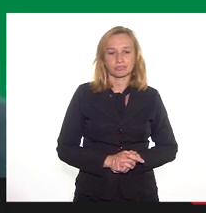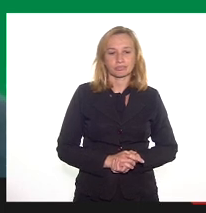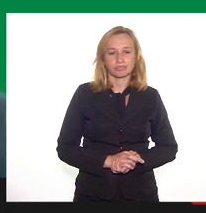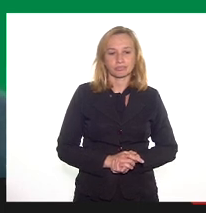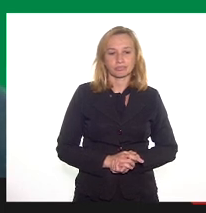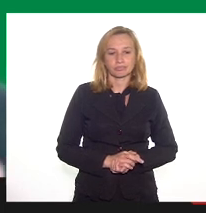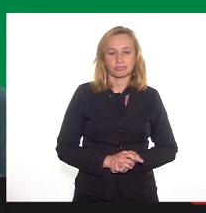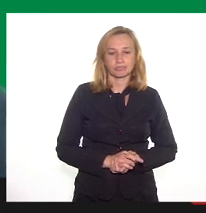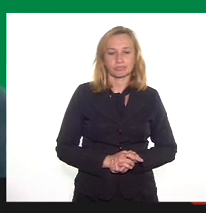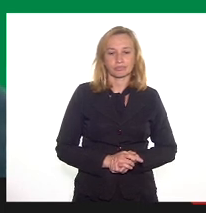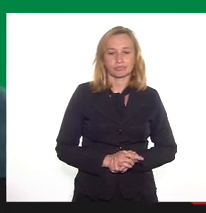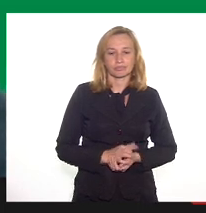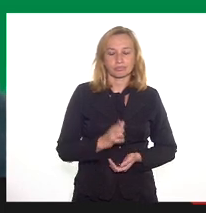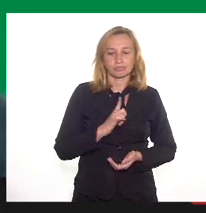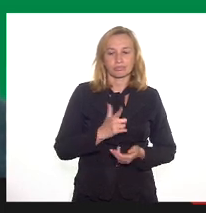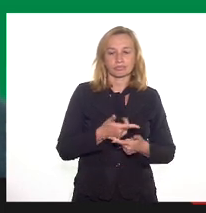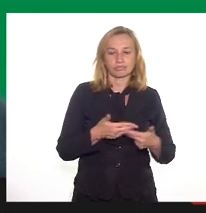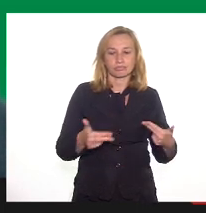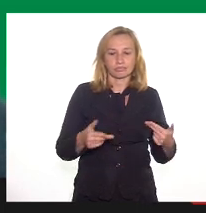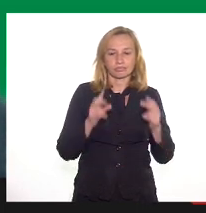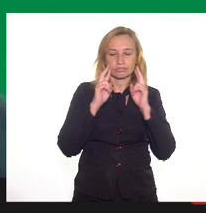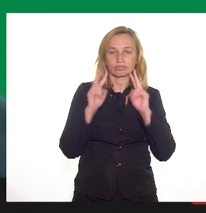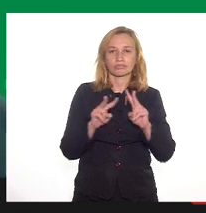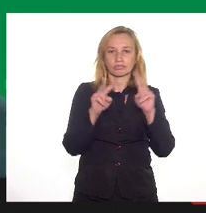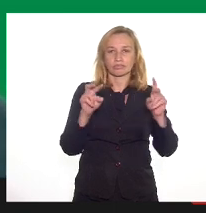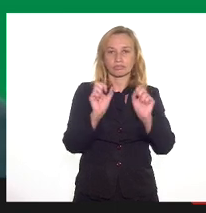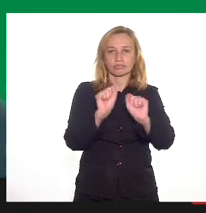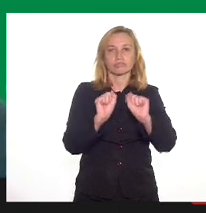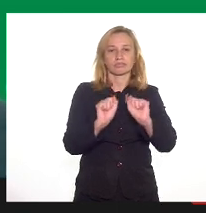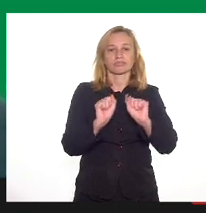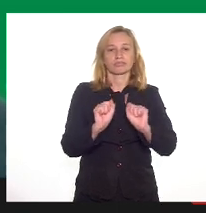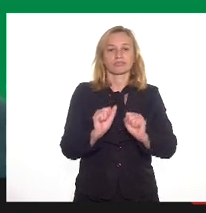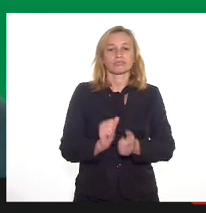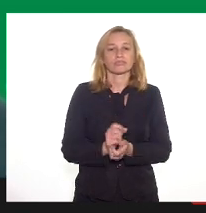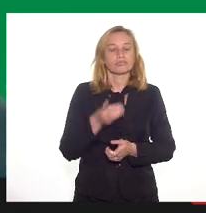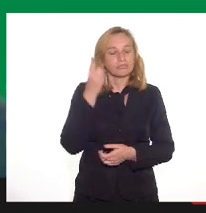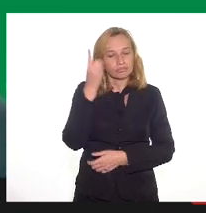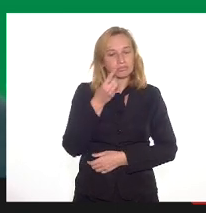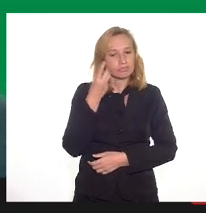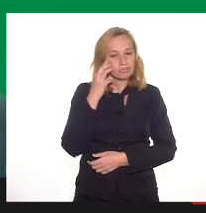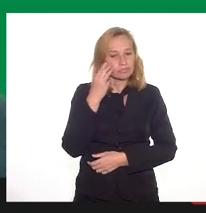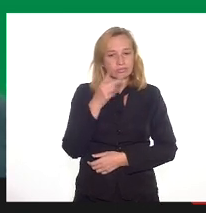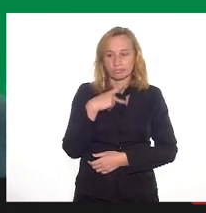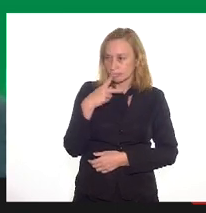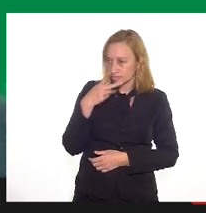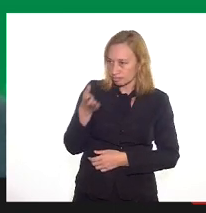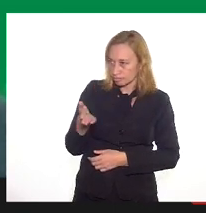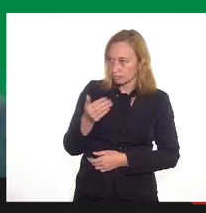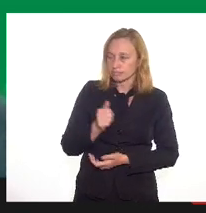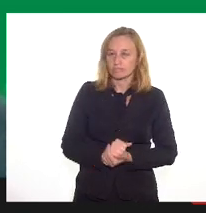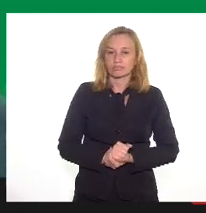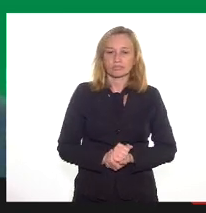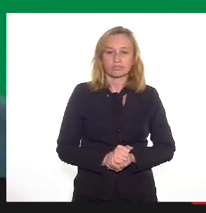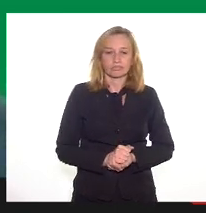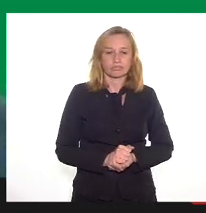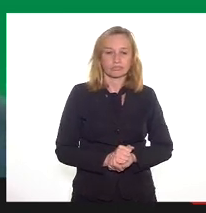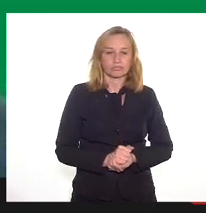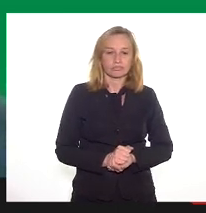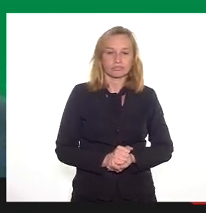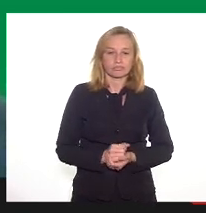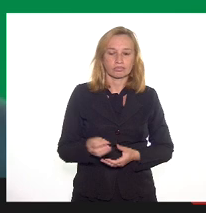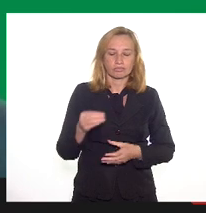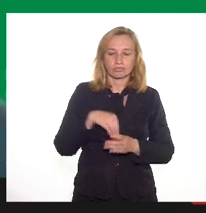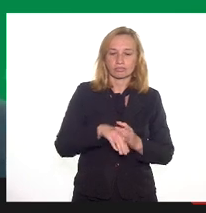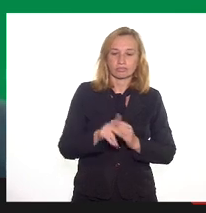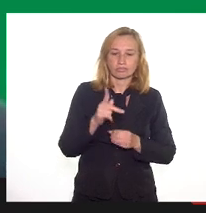a gente tem uma série de visões possíveis, né? Como o deputado Bondeu muito bem colocou, e a gente, dentro da